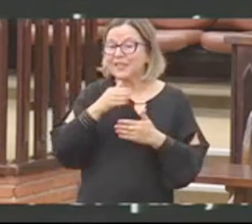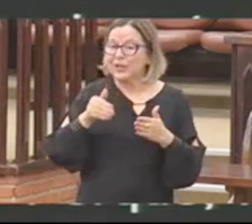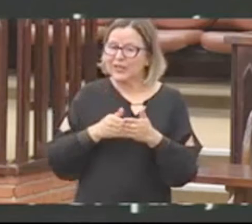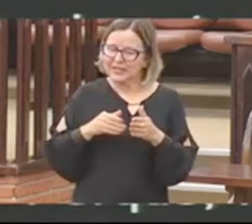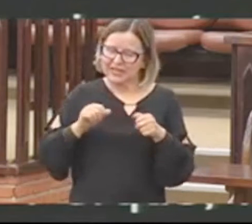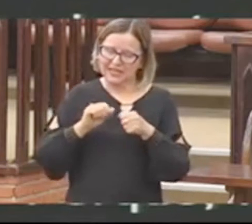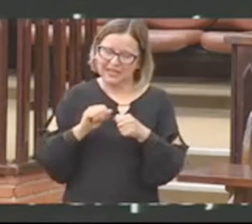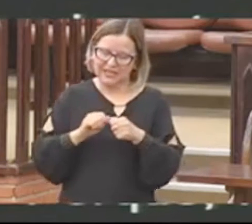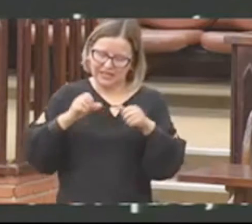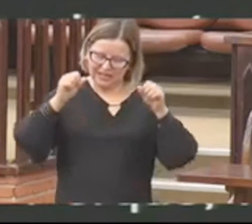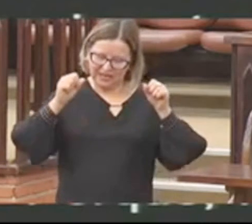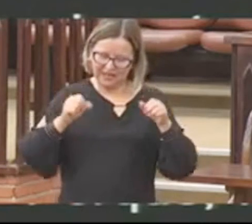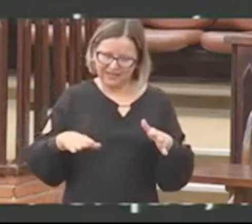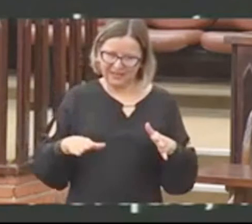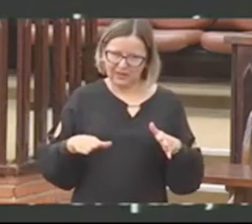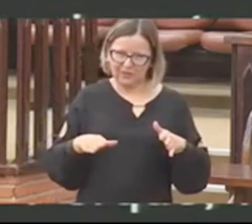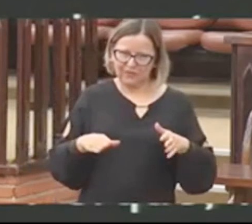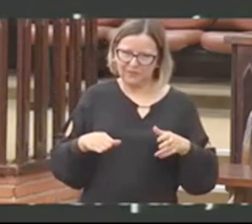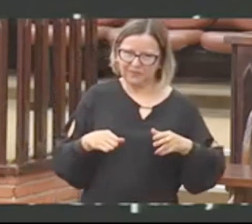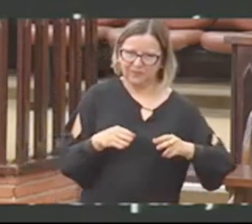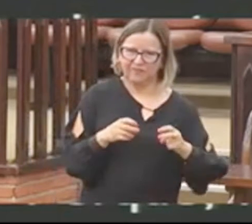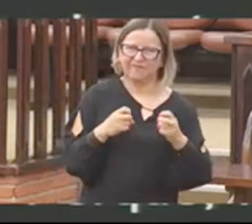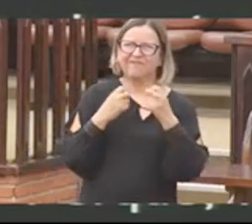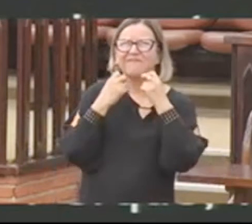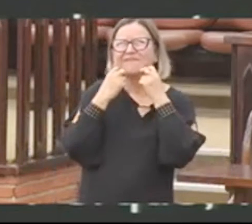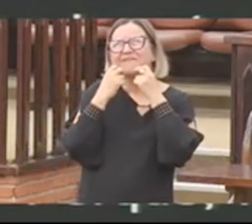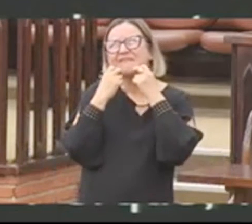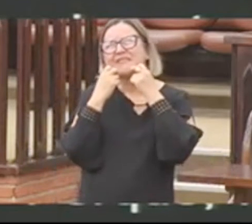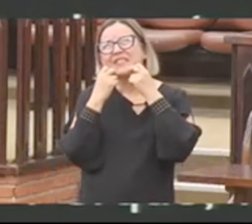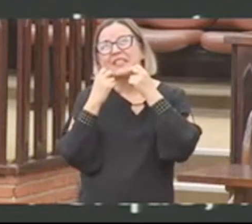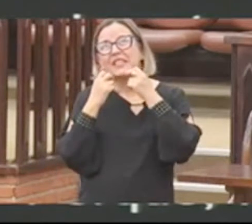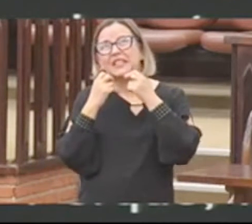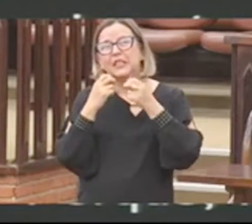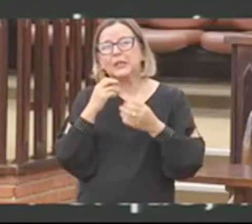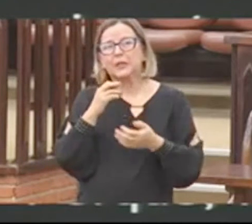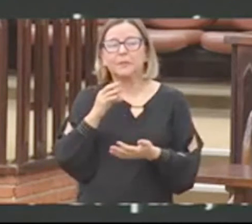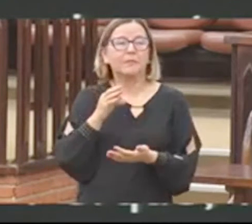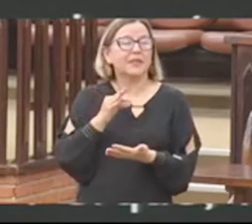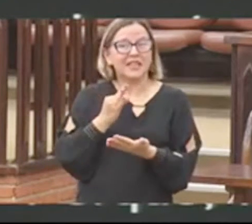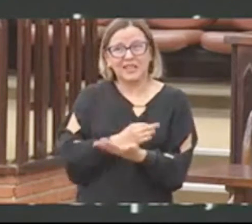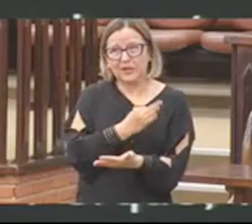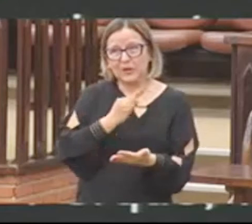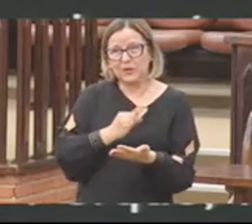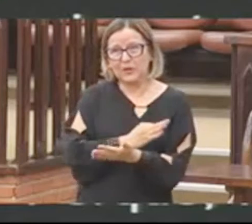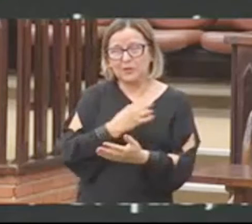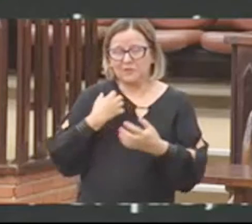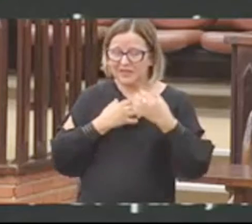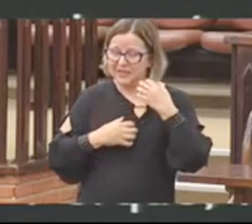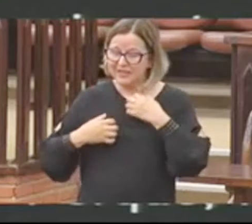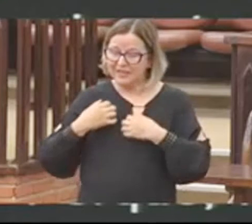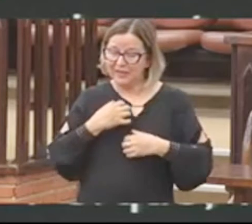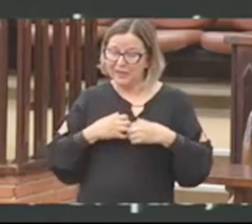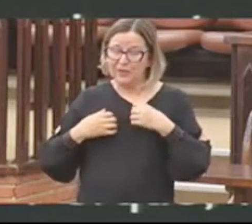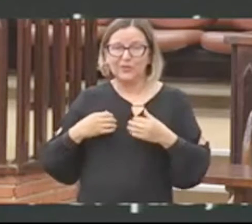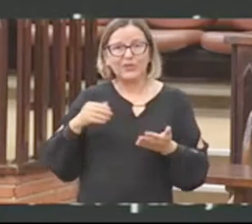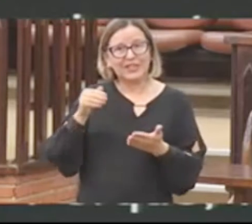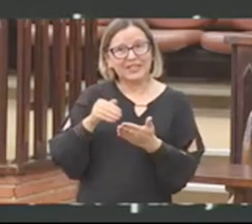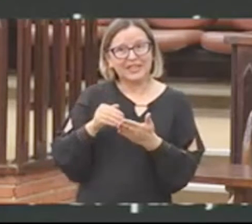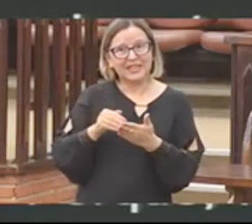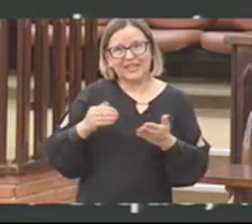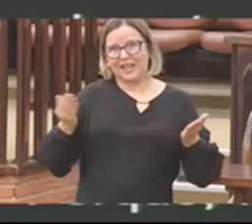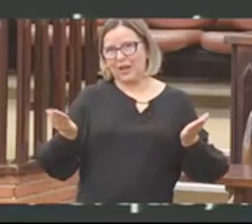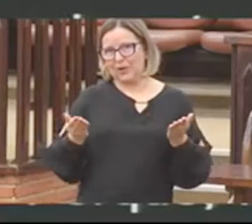só tempo, geme e suporta angústias até agora. A